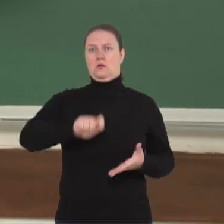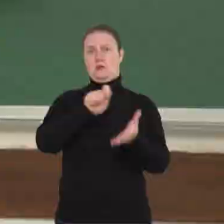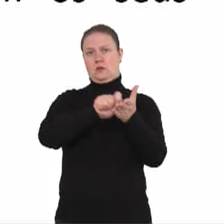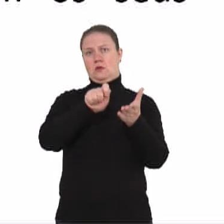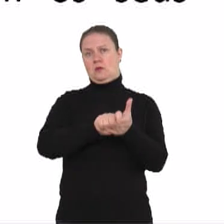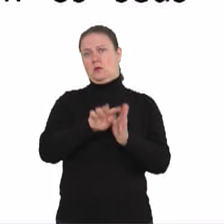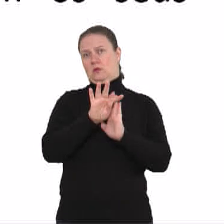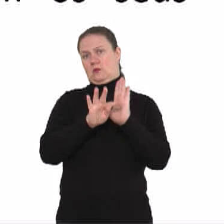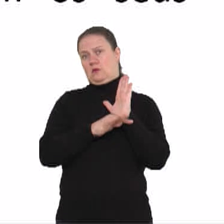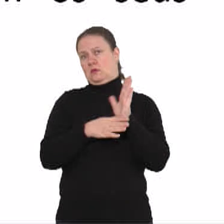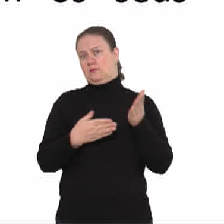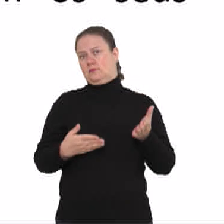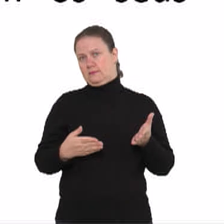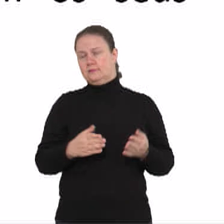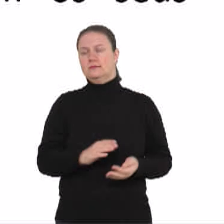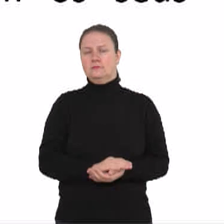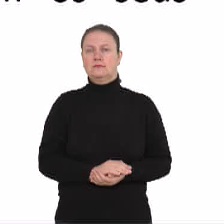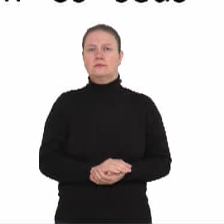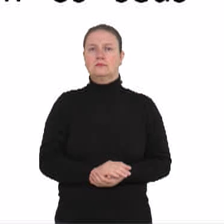Nessa resenha vamos falar